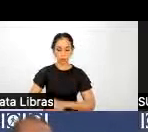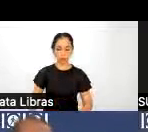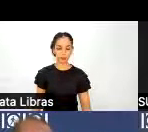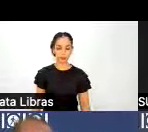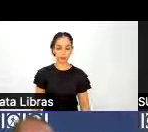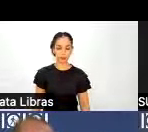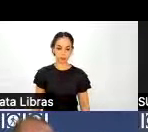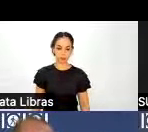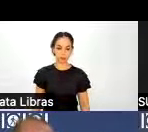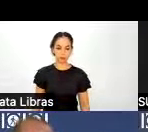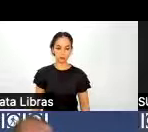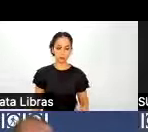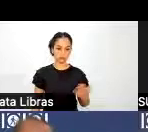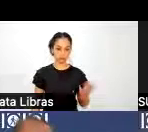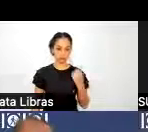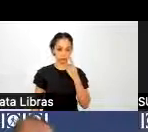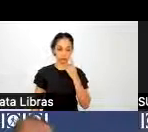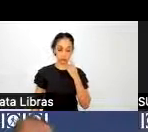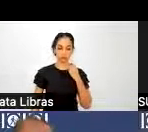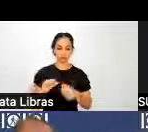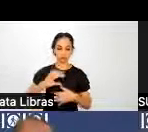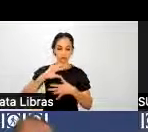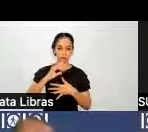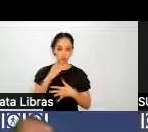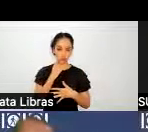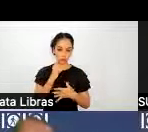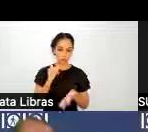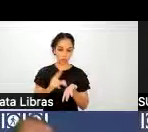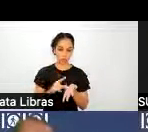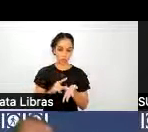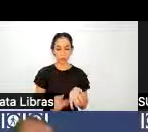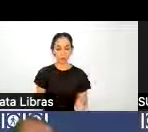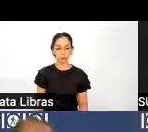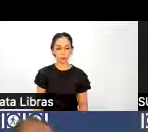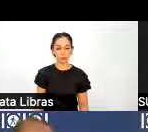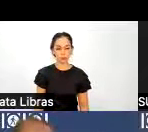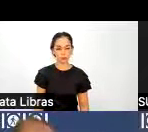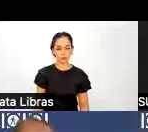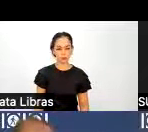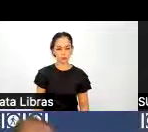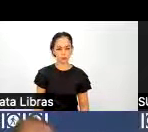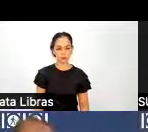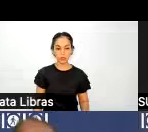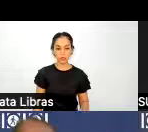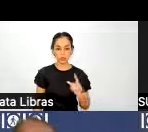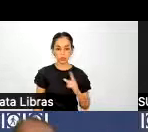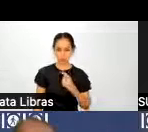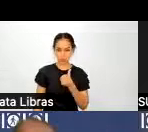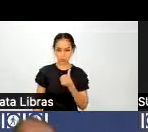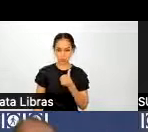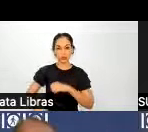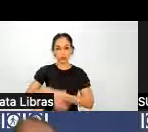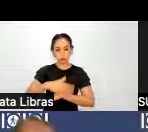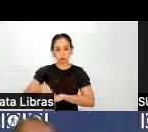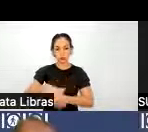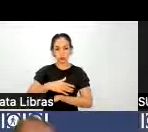coloca a planta da intervenção original da Times Square, que fechava 6 ruas,